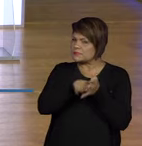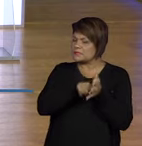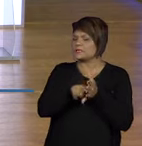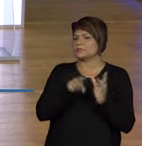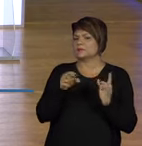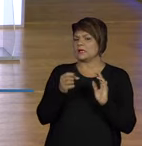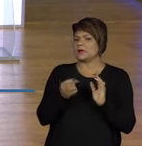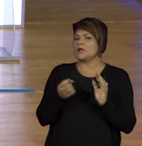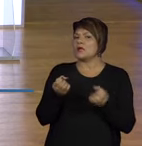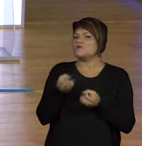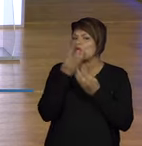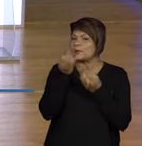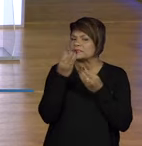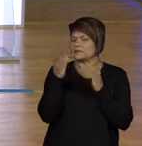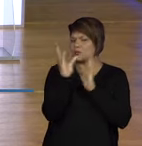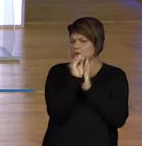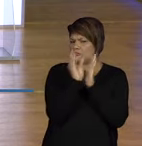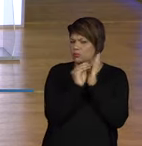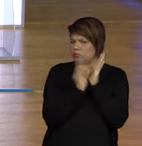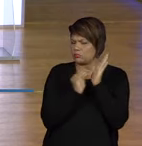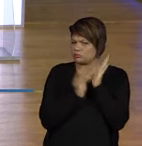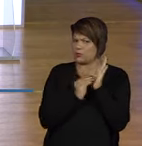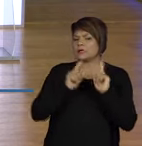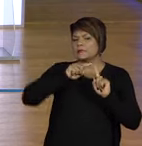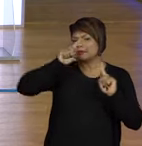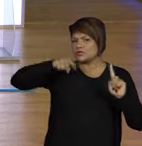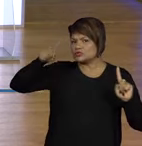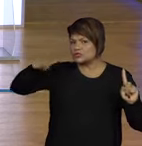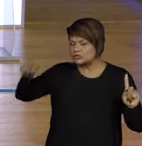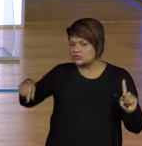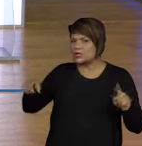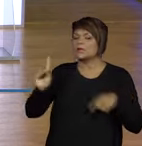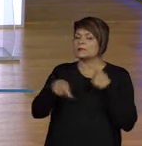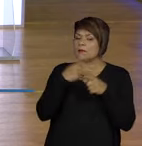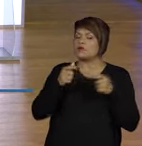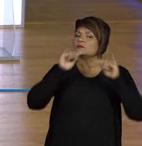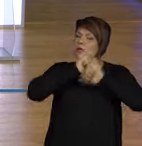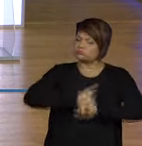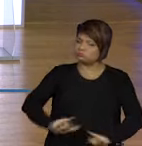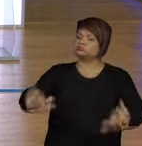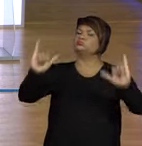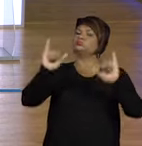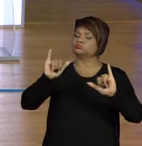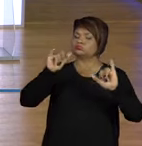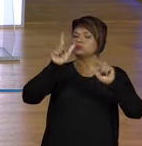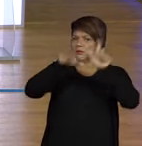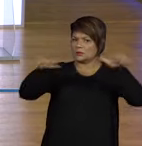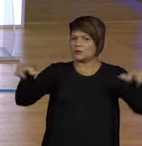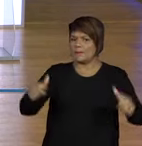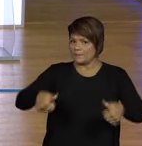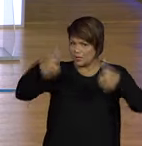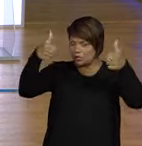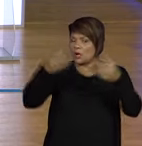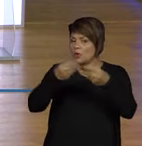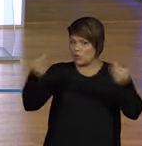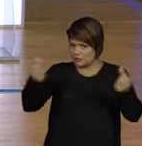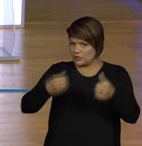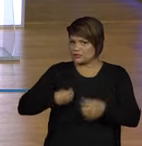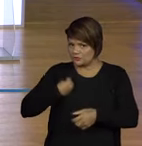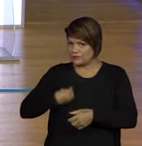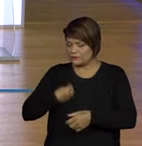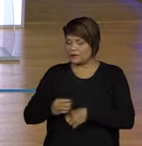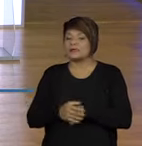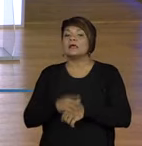estatísticas da população e depois esses dados são computados para melhoria da qualidade de vida. Então, o texto foi um